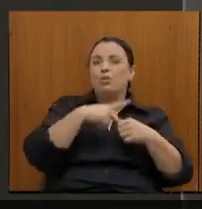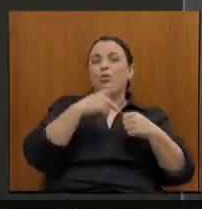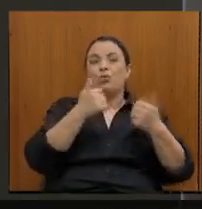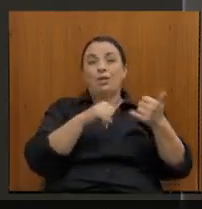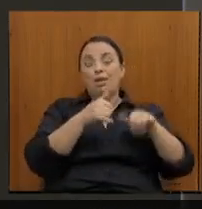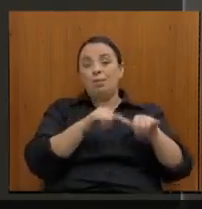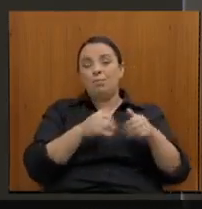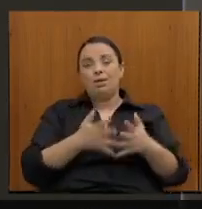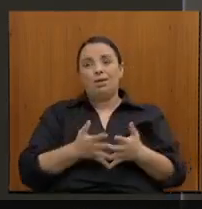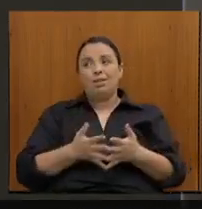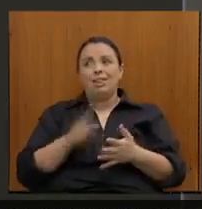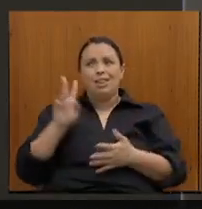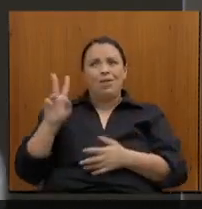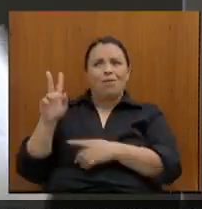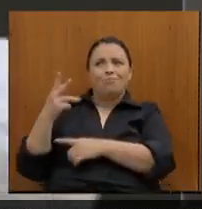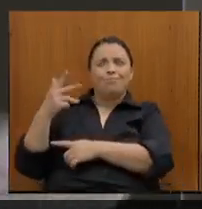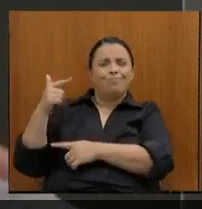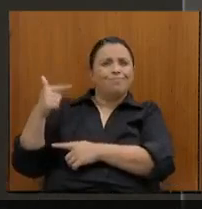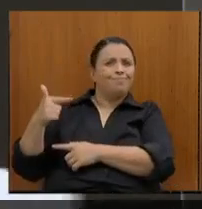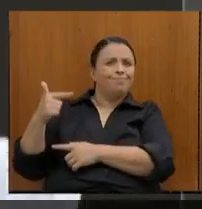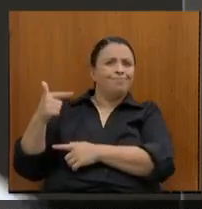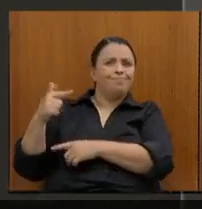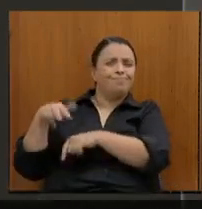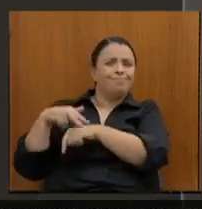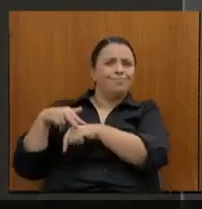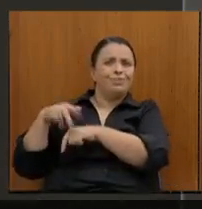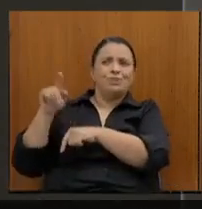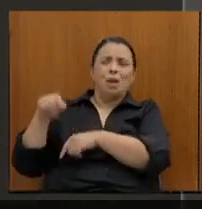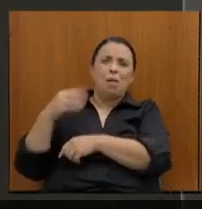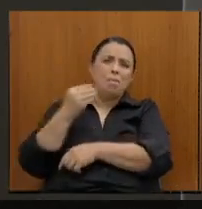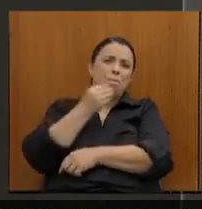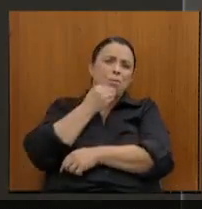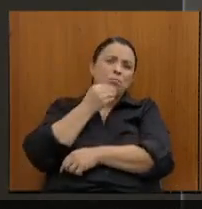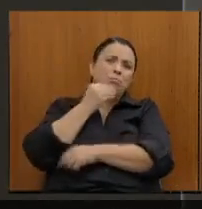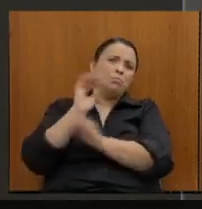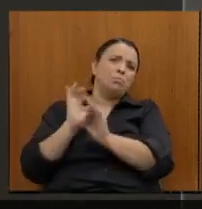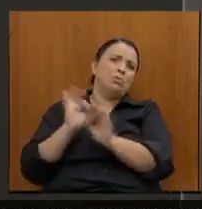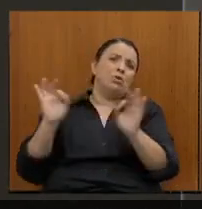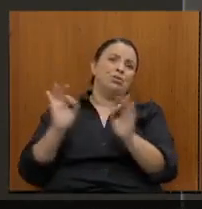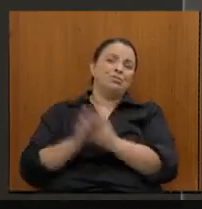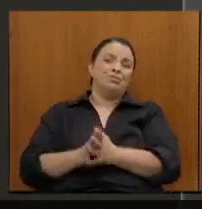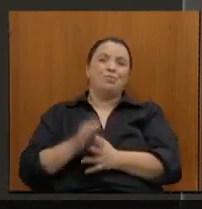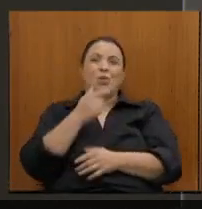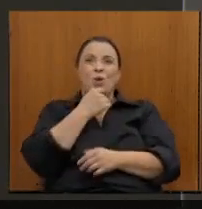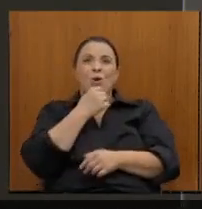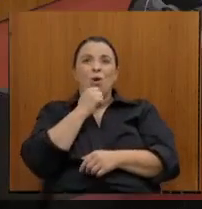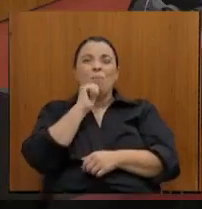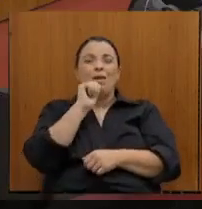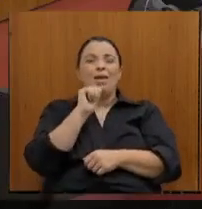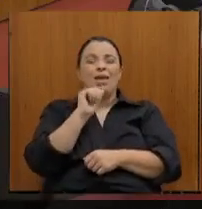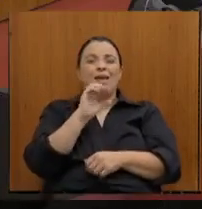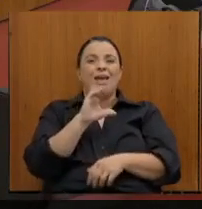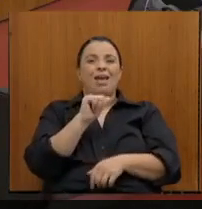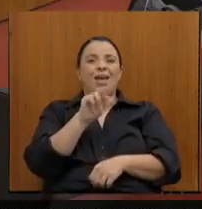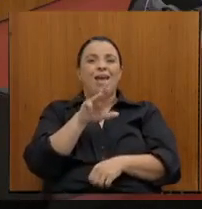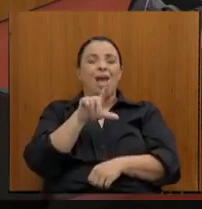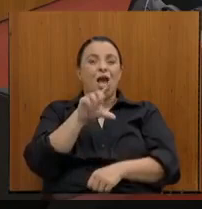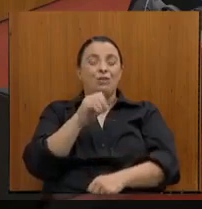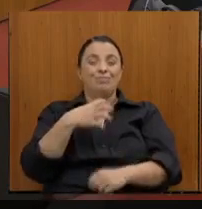é uma possibilidade imensa que nosso dentro casar antes que é produtor de café ficou muito alegre viu